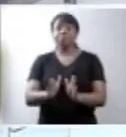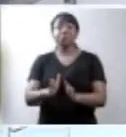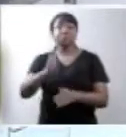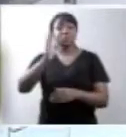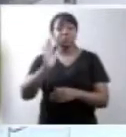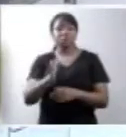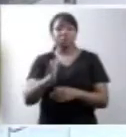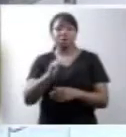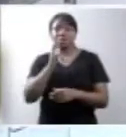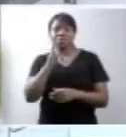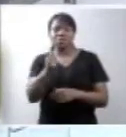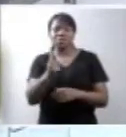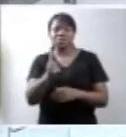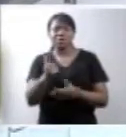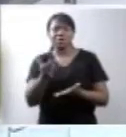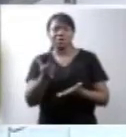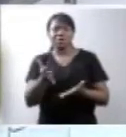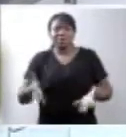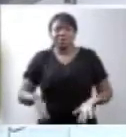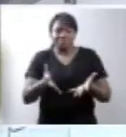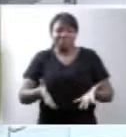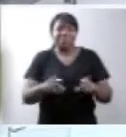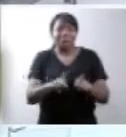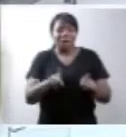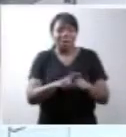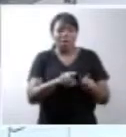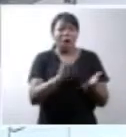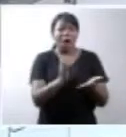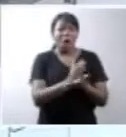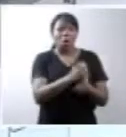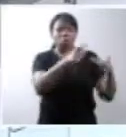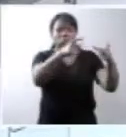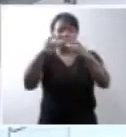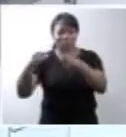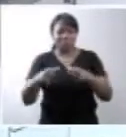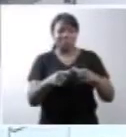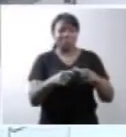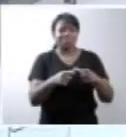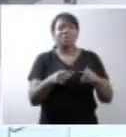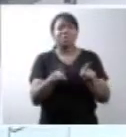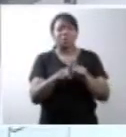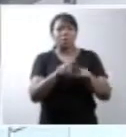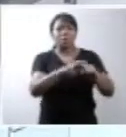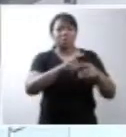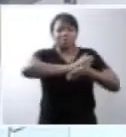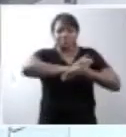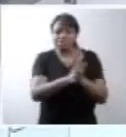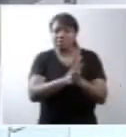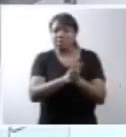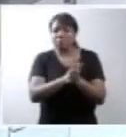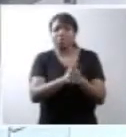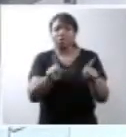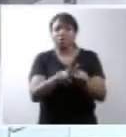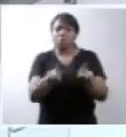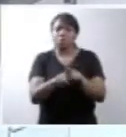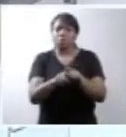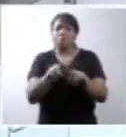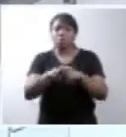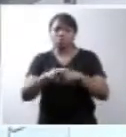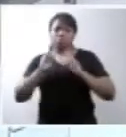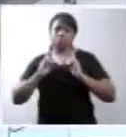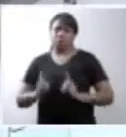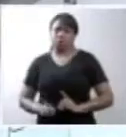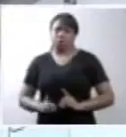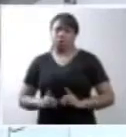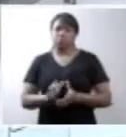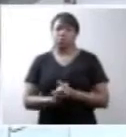foi aquele que mobilizou diferentes setores para tratar da discriminação e da discriminação em função de